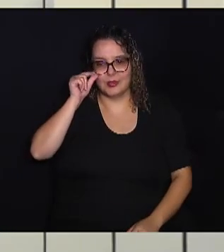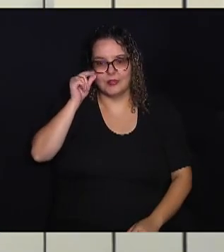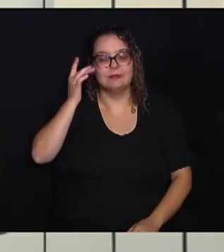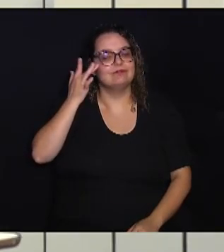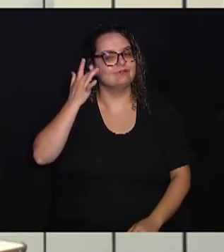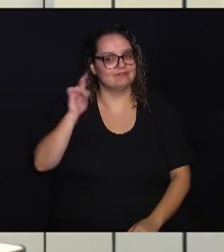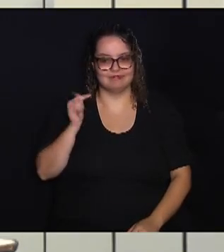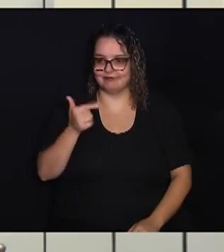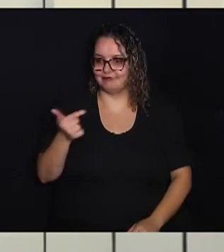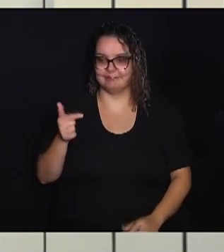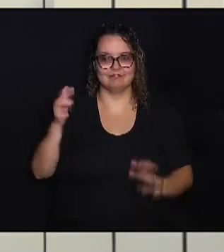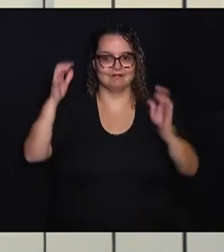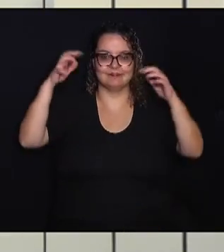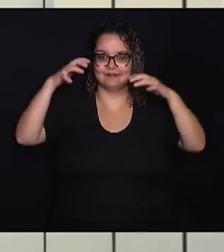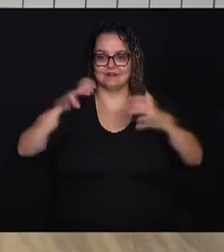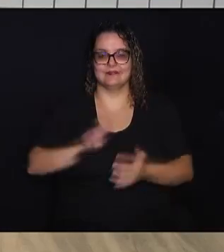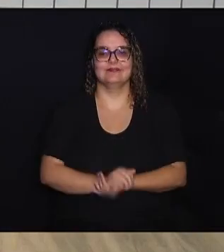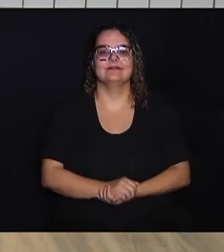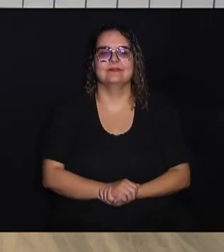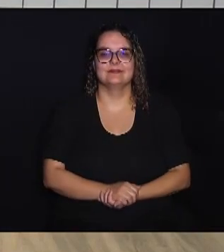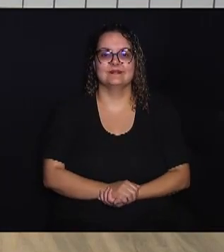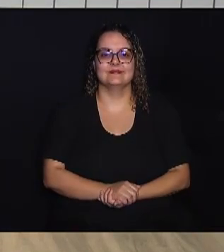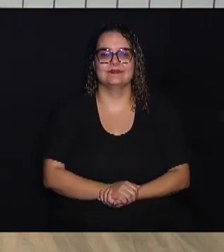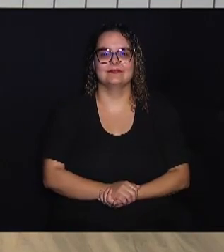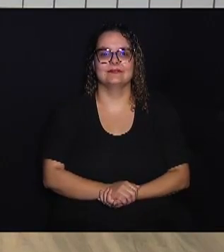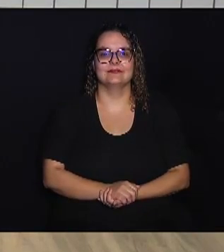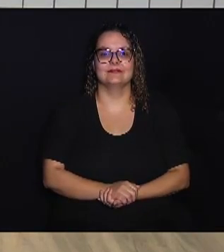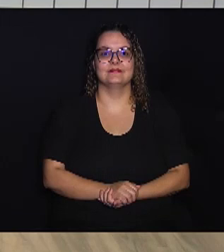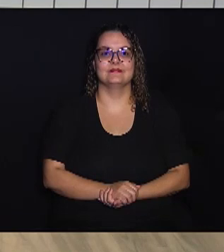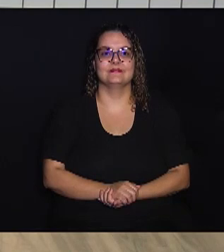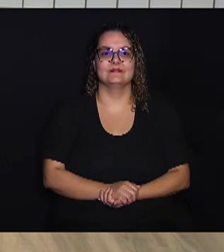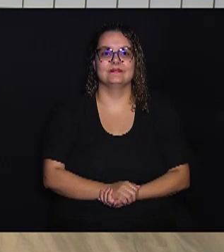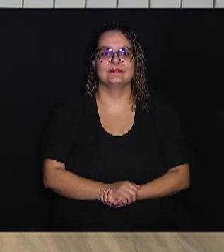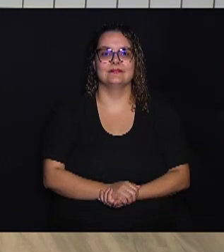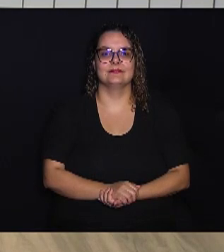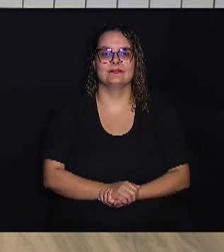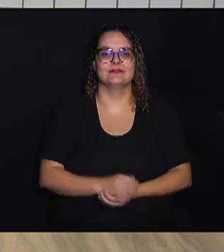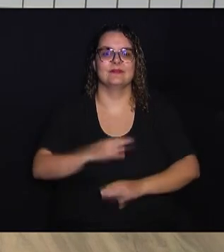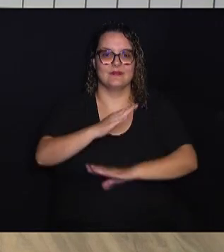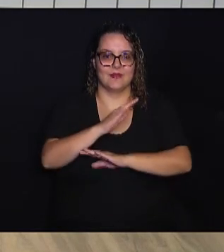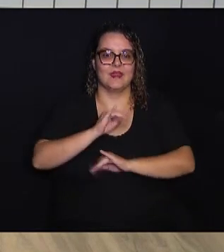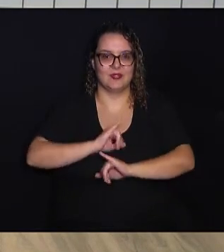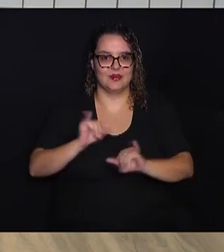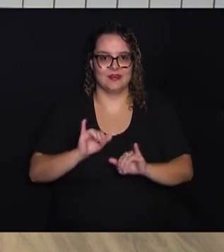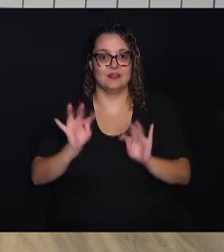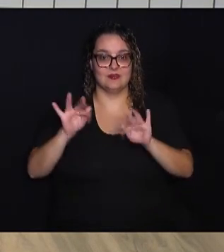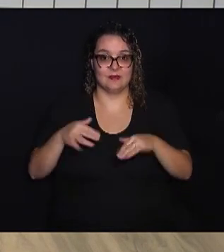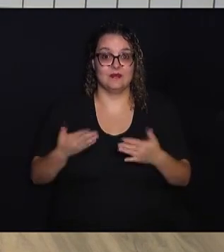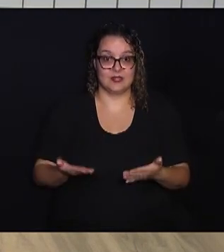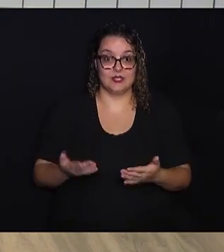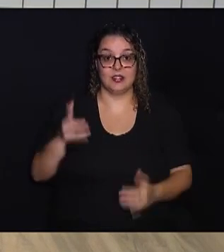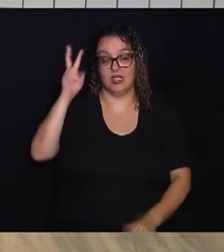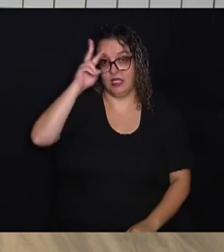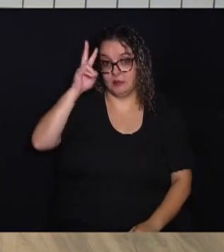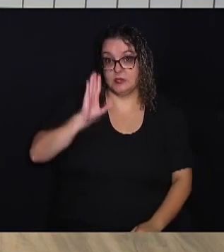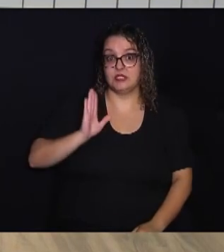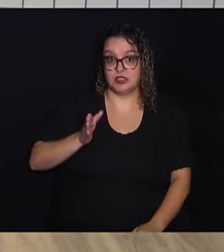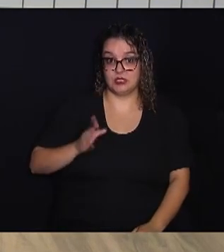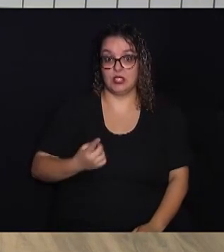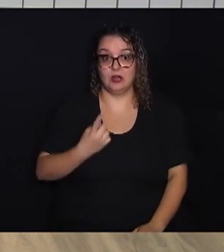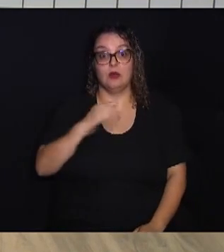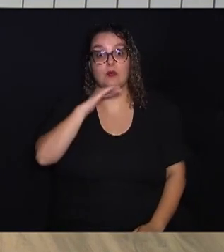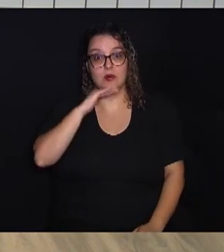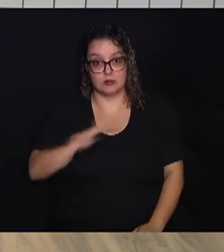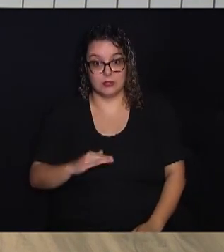amanhã é que não tem. Vamos lá, hein, gente? O Câmara Notícia fica por aqui. A gente lembra que daqui a pouquinho, 1h,